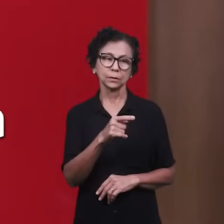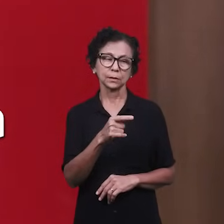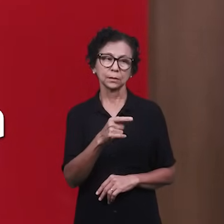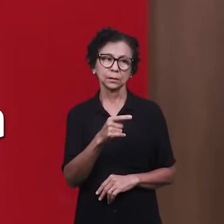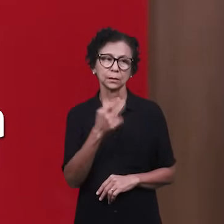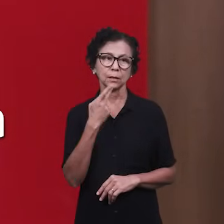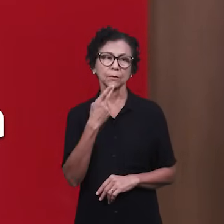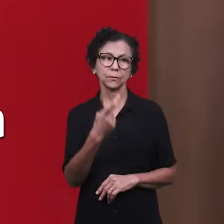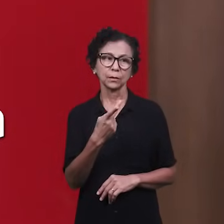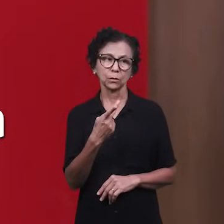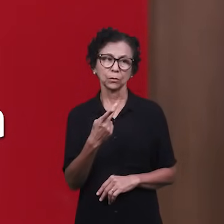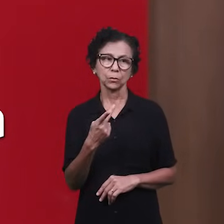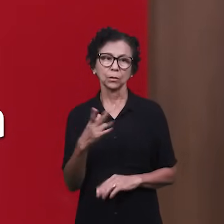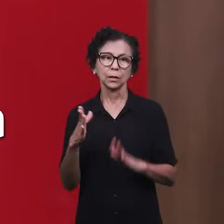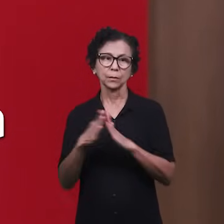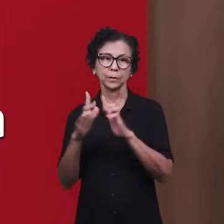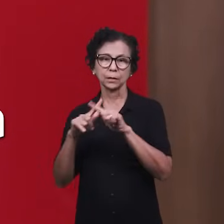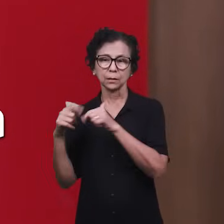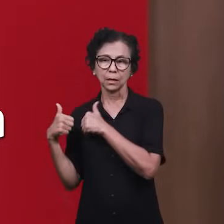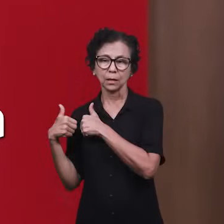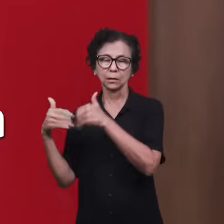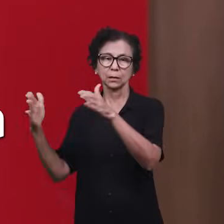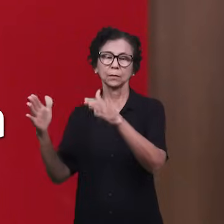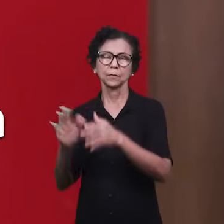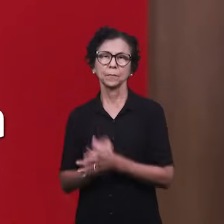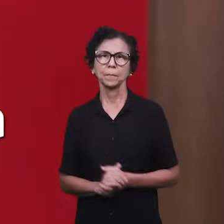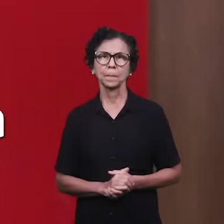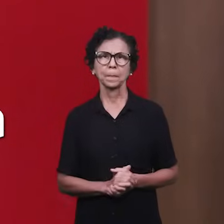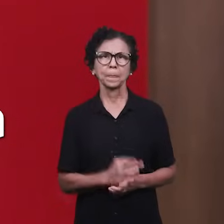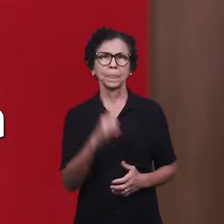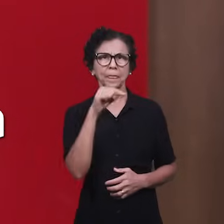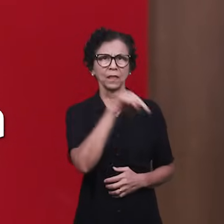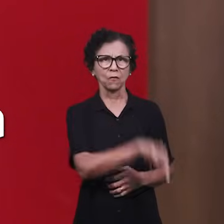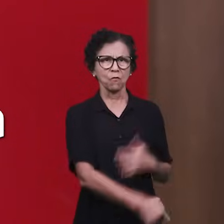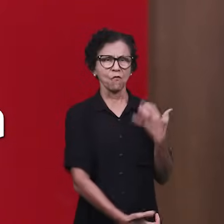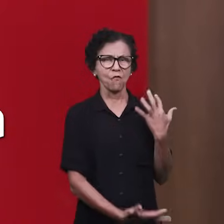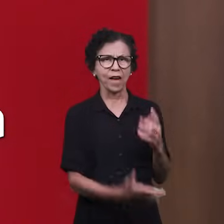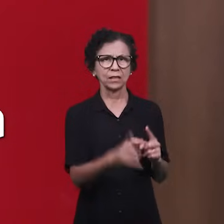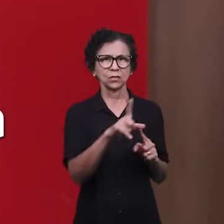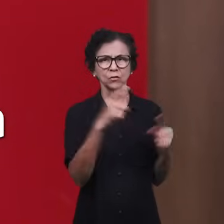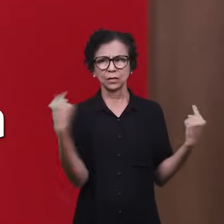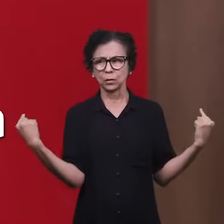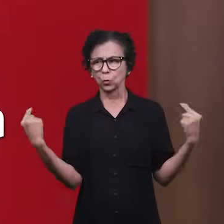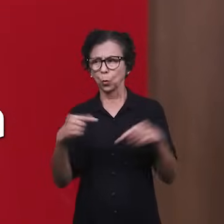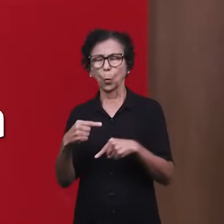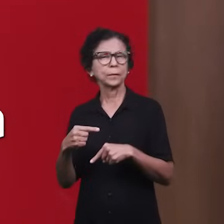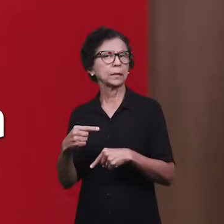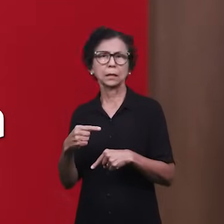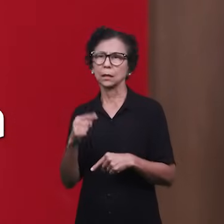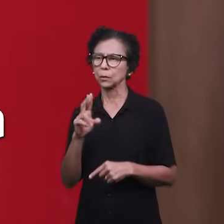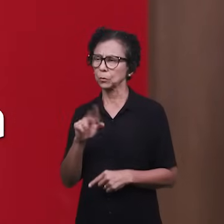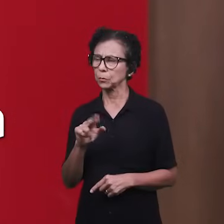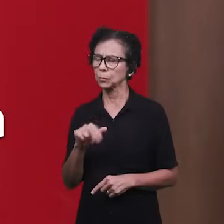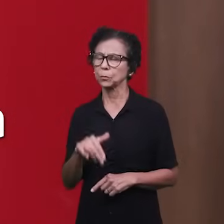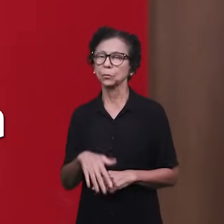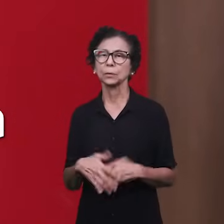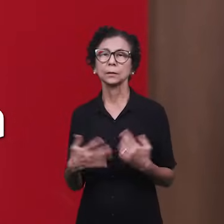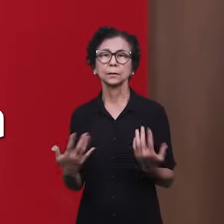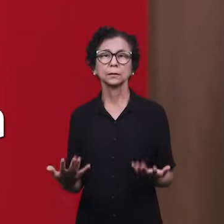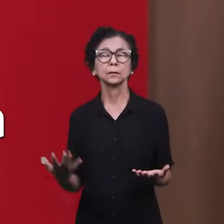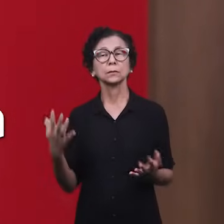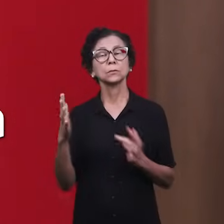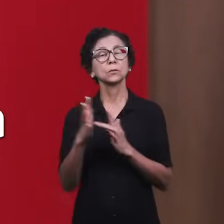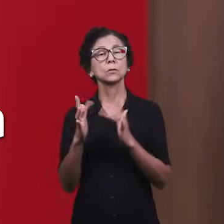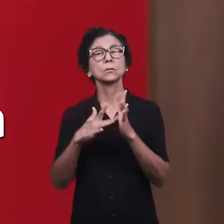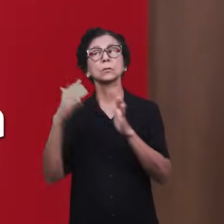falou, eu edificarei a minha igreja. E as portas do inferno não prevalecerão contra ela. Ou seja, Jesus estava